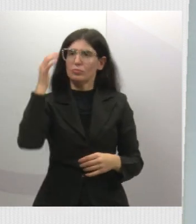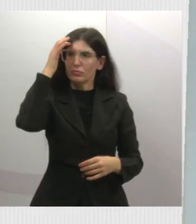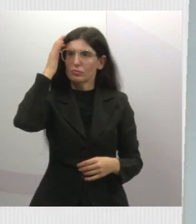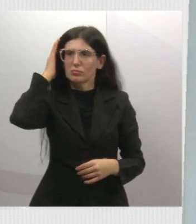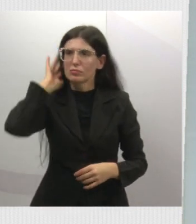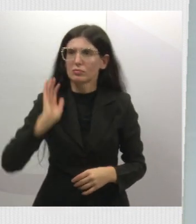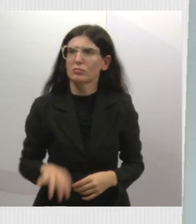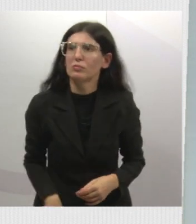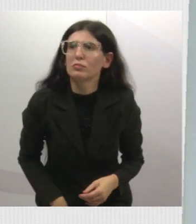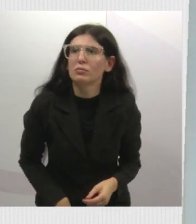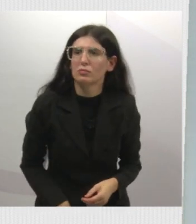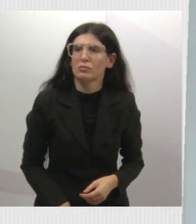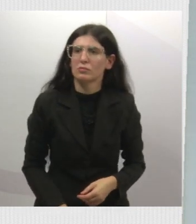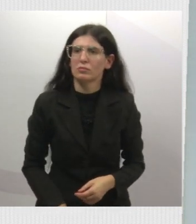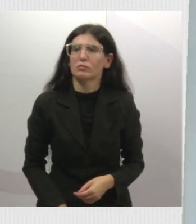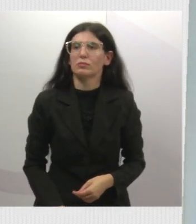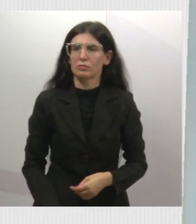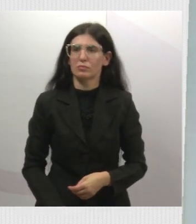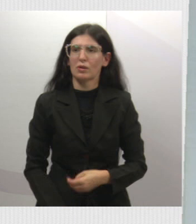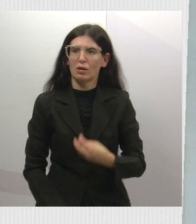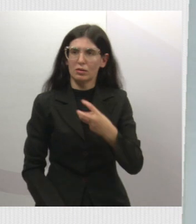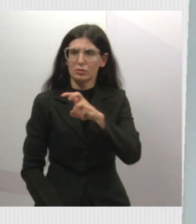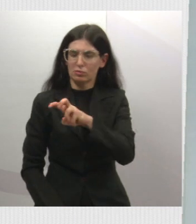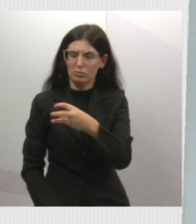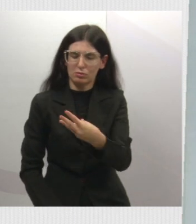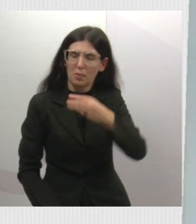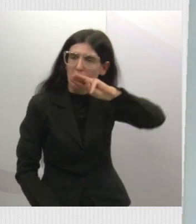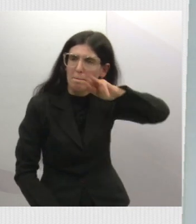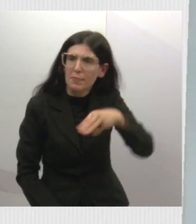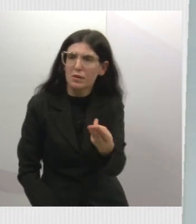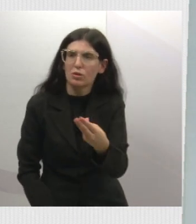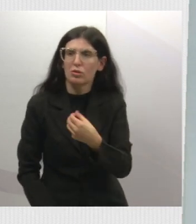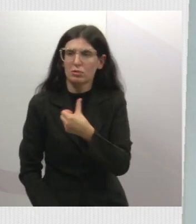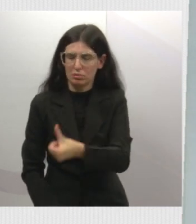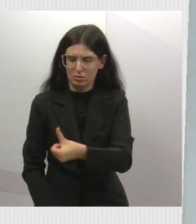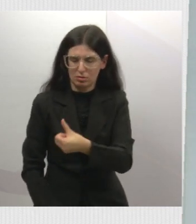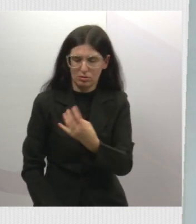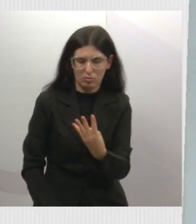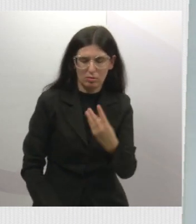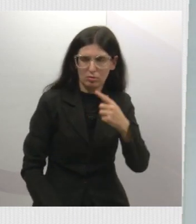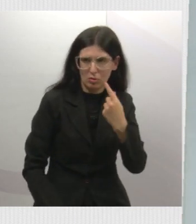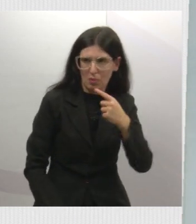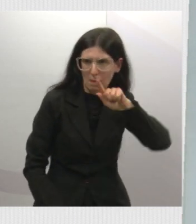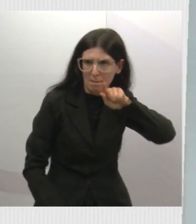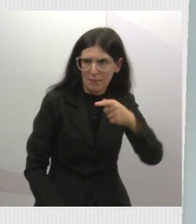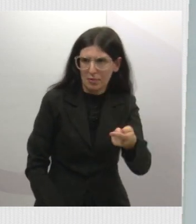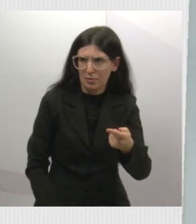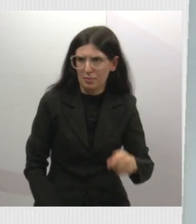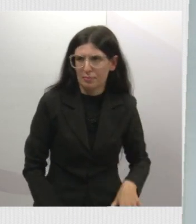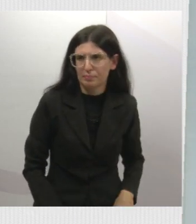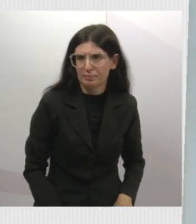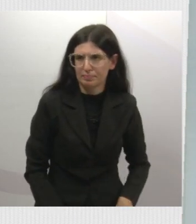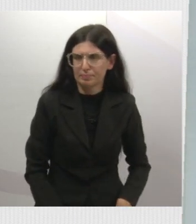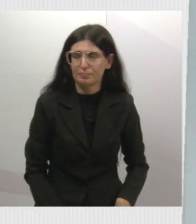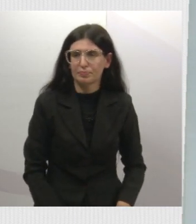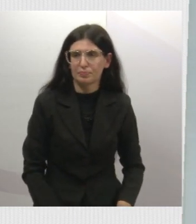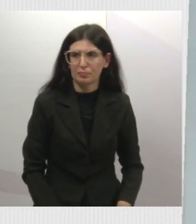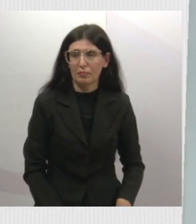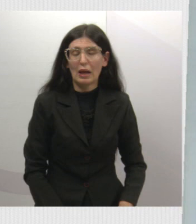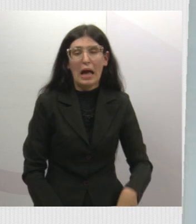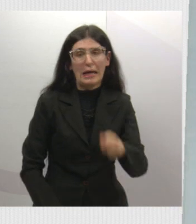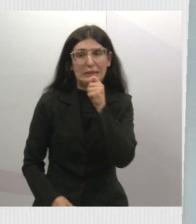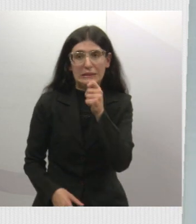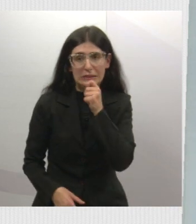53.641.000, ele é um valor inscrito somente de empenhos. Não tinha ainda a